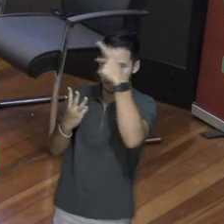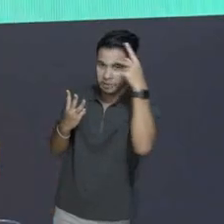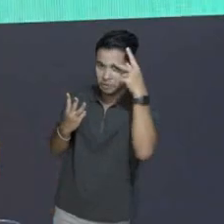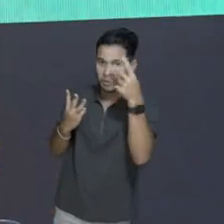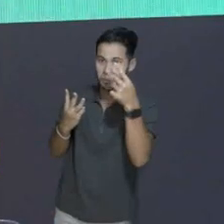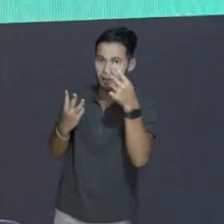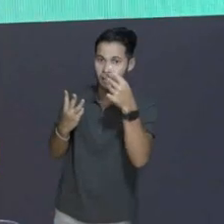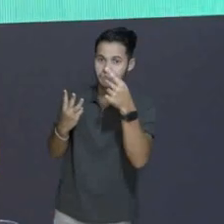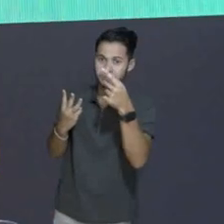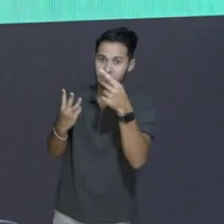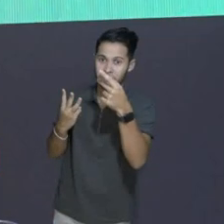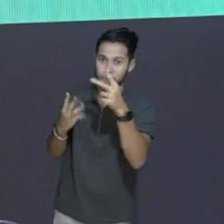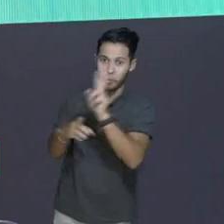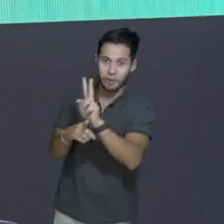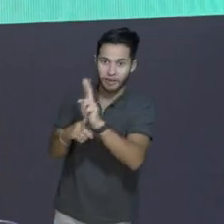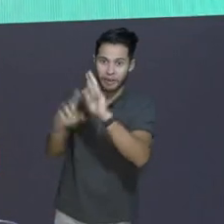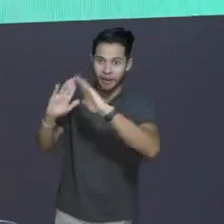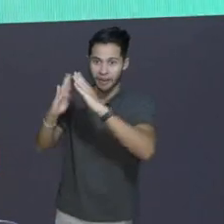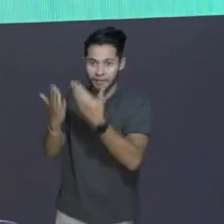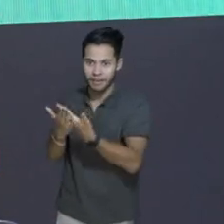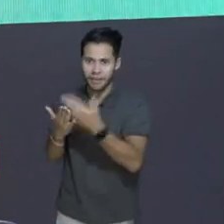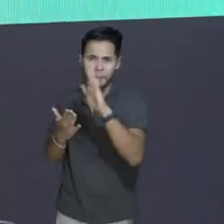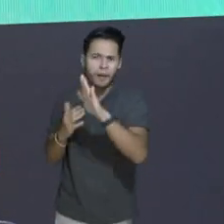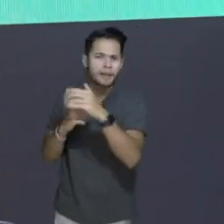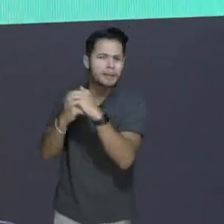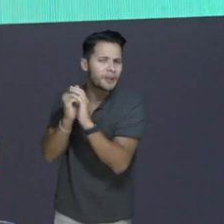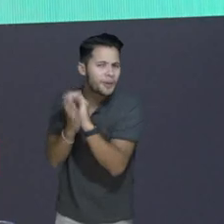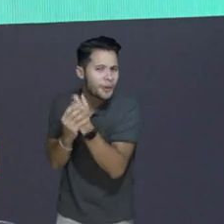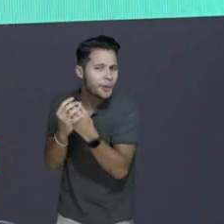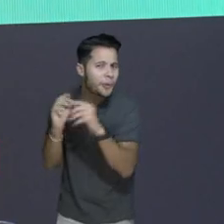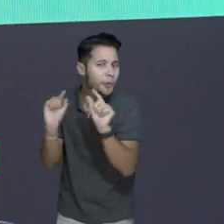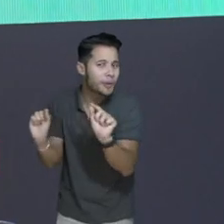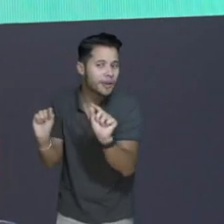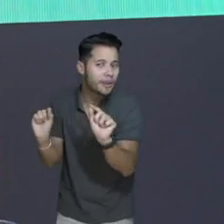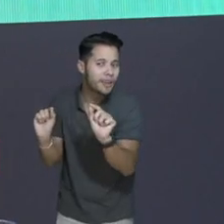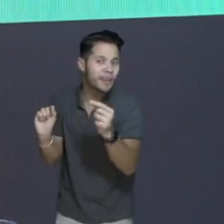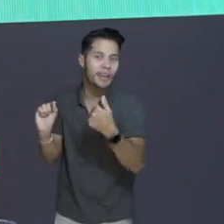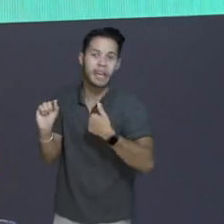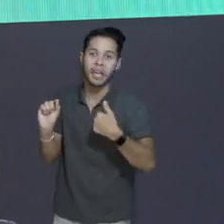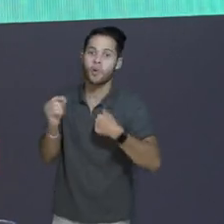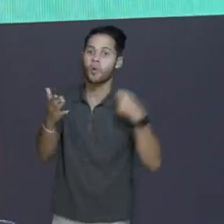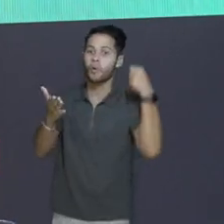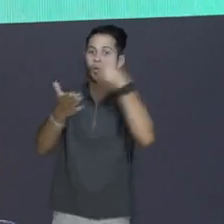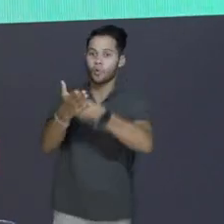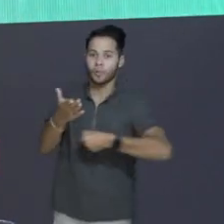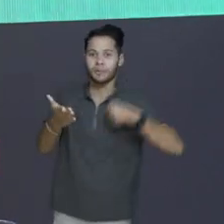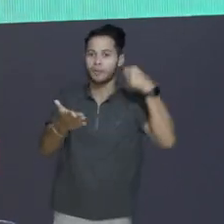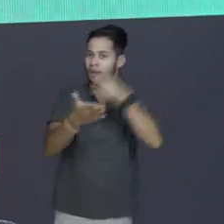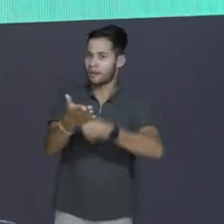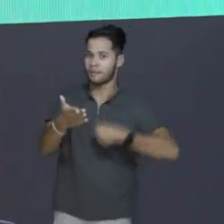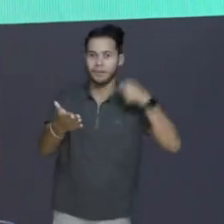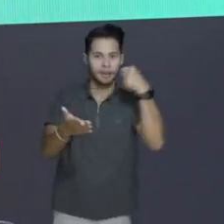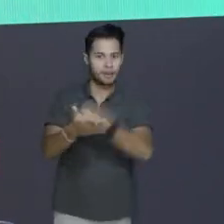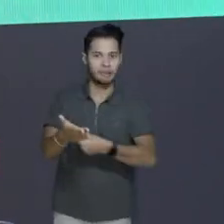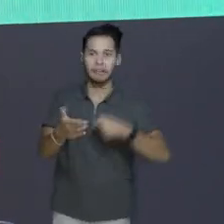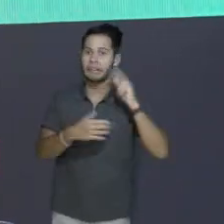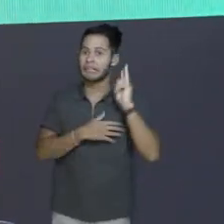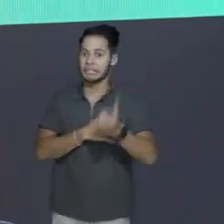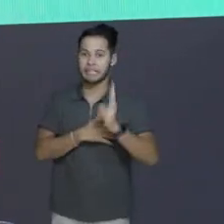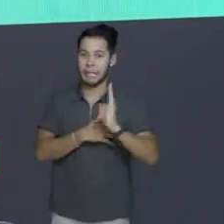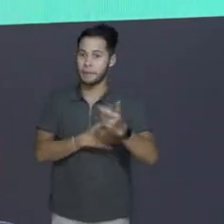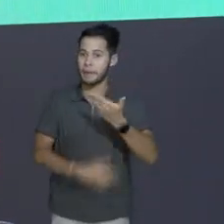com a aprontava Em que sentido eu lutava em nome sempre dos meus